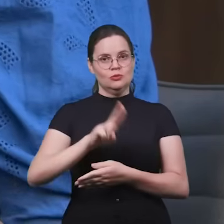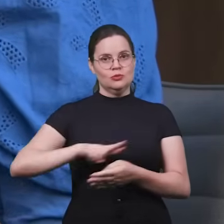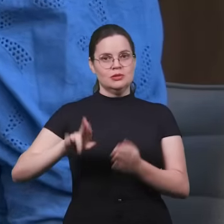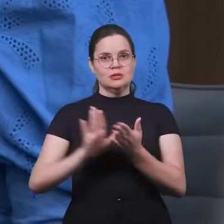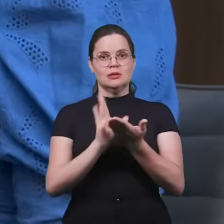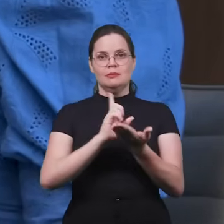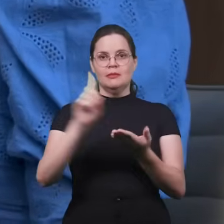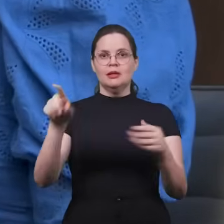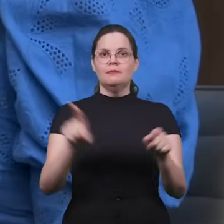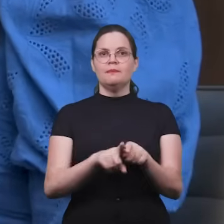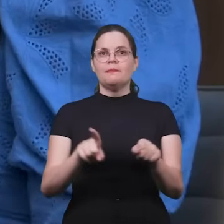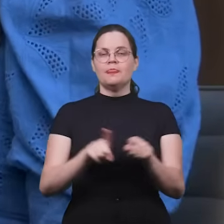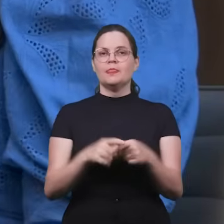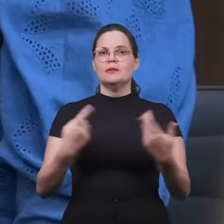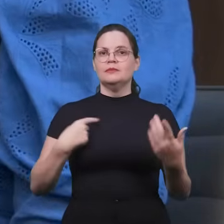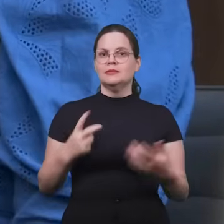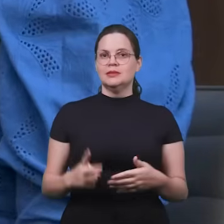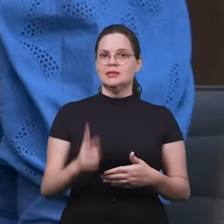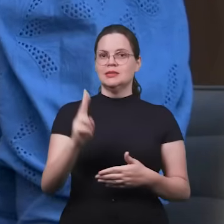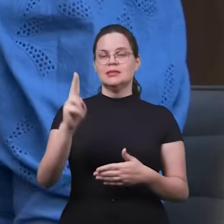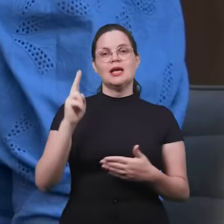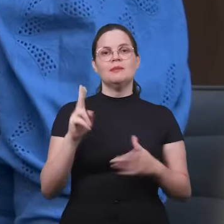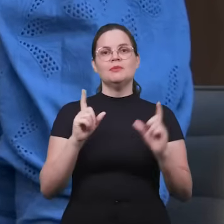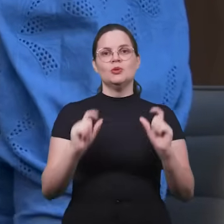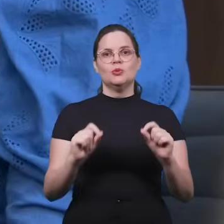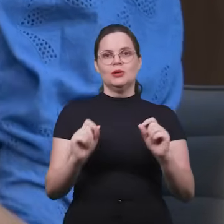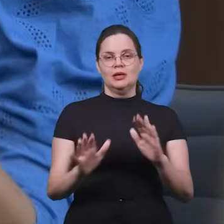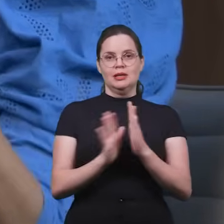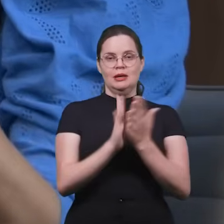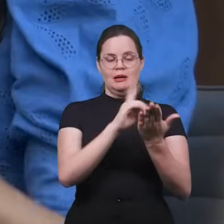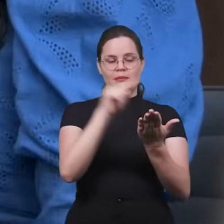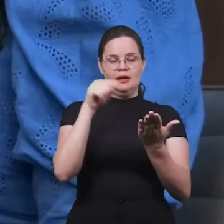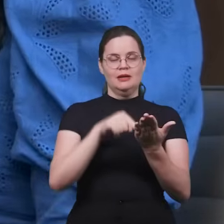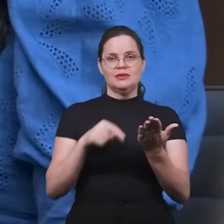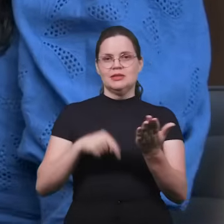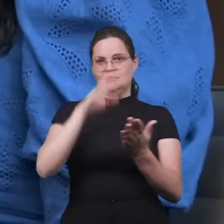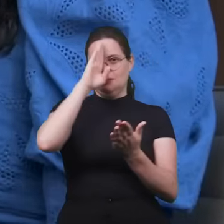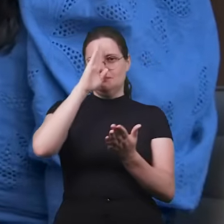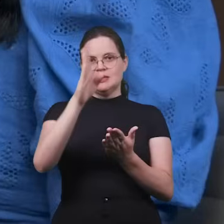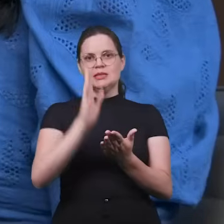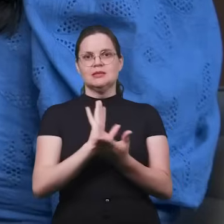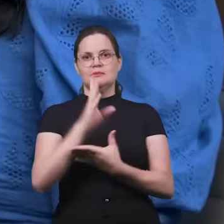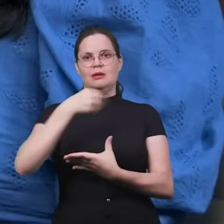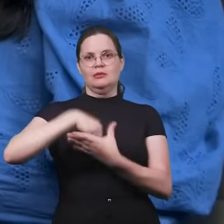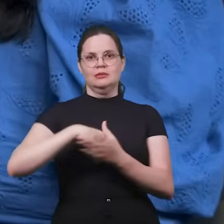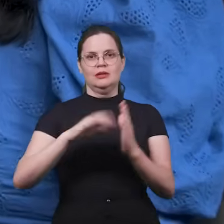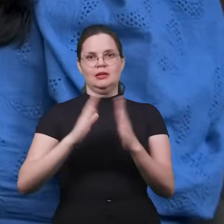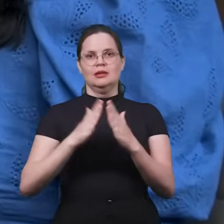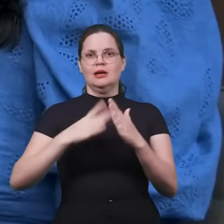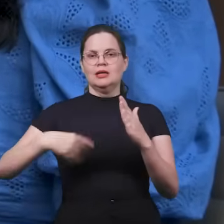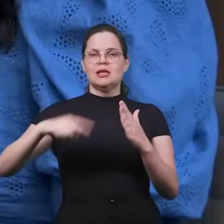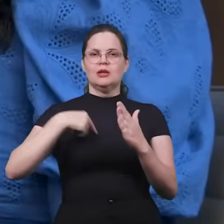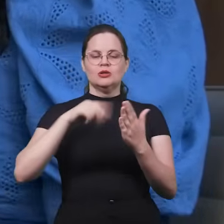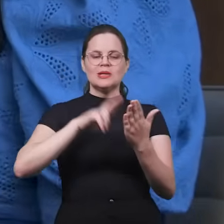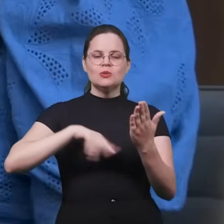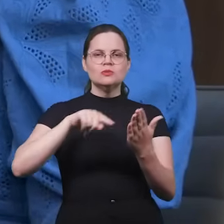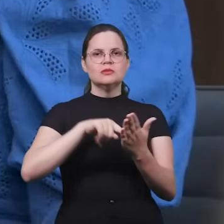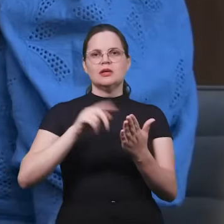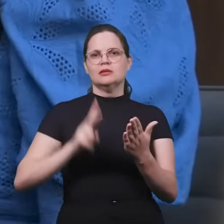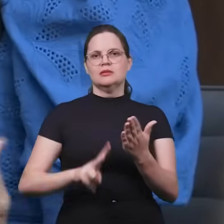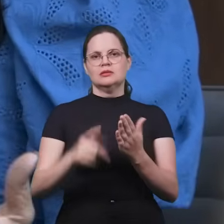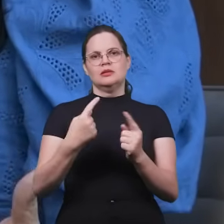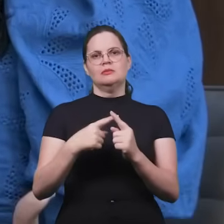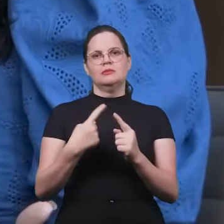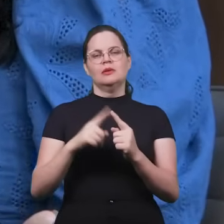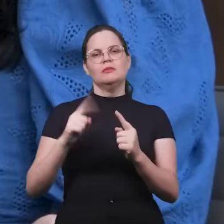é um exercício de permitir então que a palavra de fato seja a principal autoridade dentro do nosso lar, né, pastor Eduardo? A